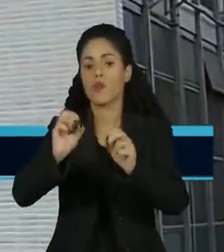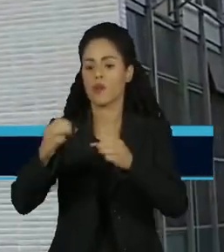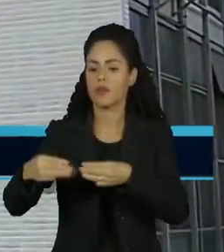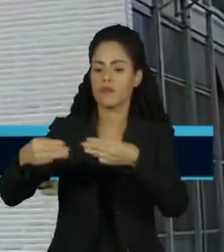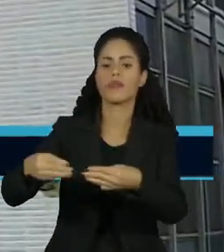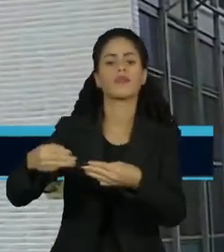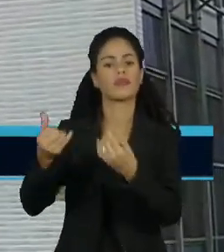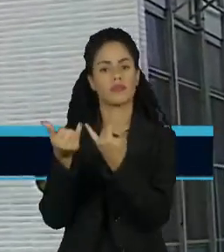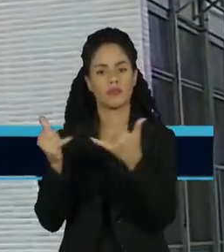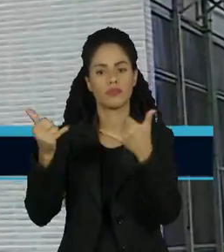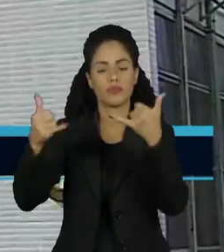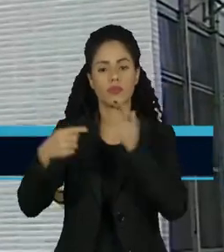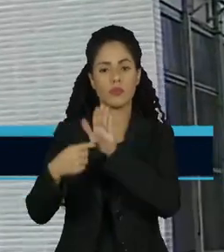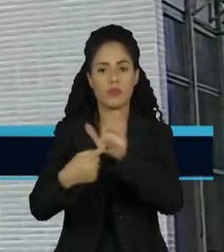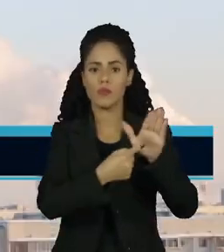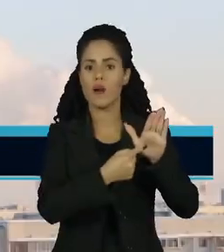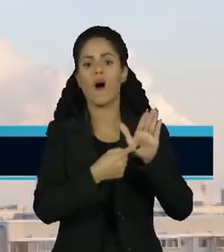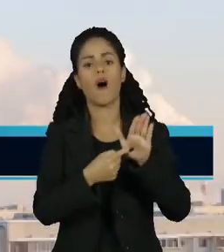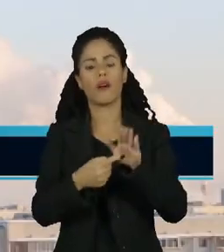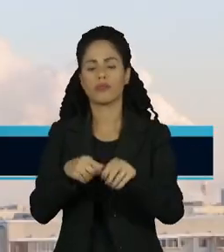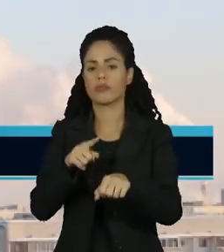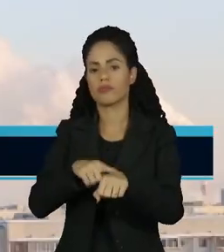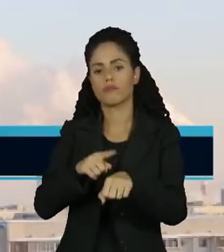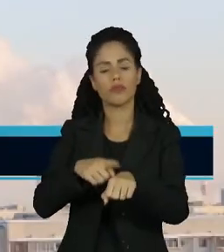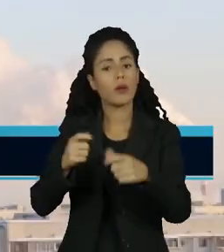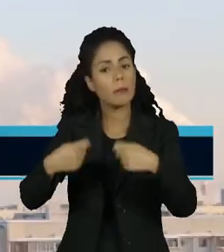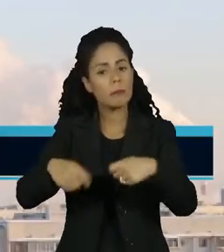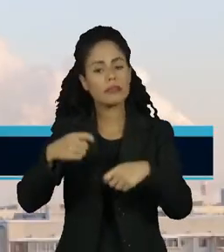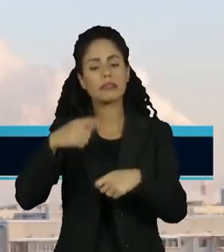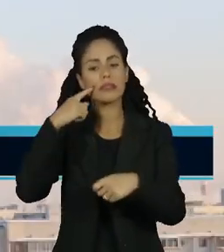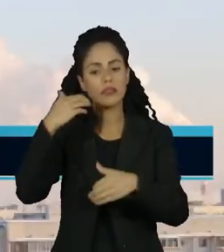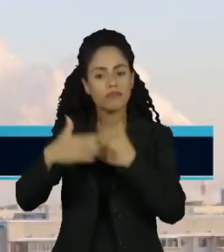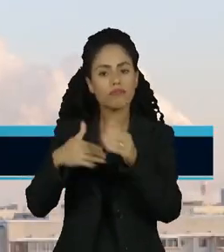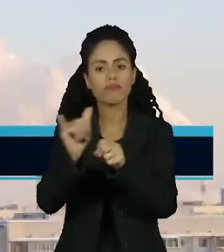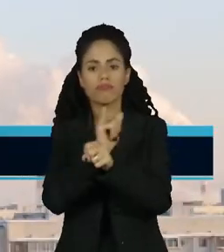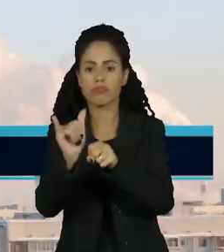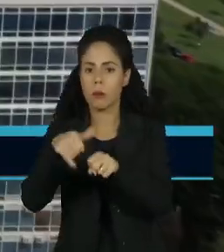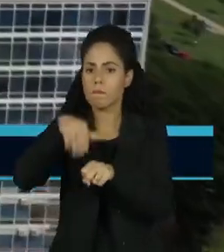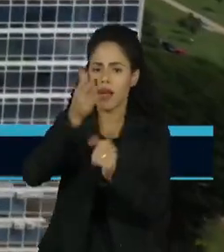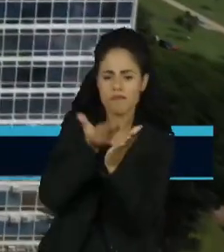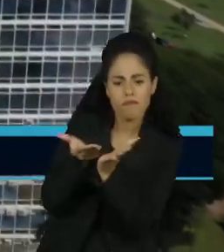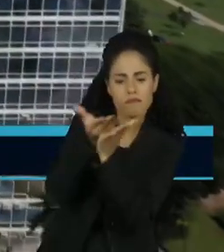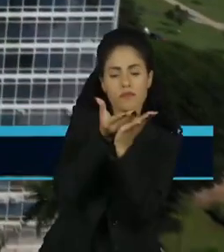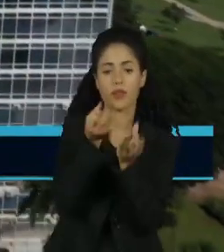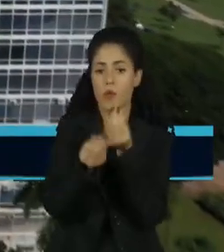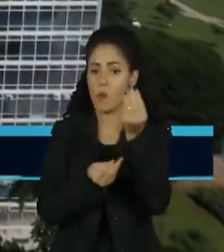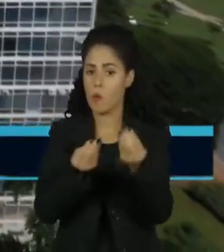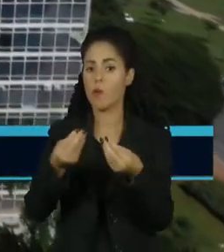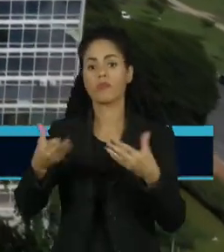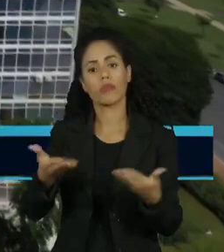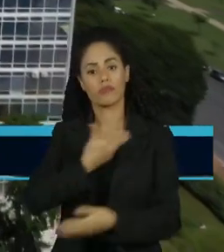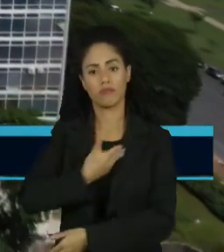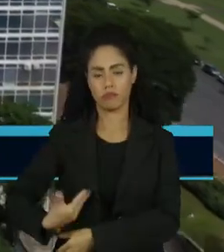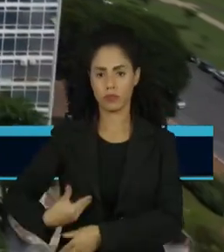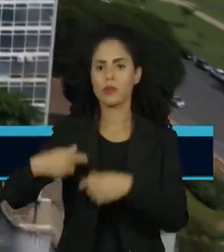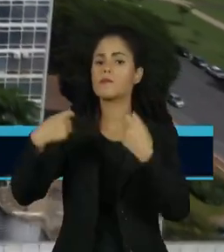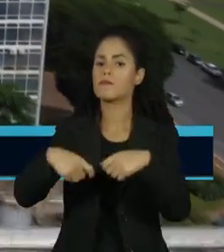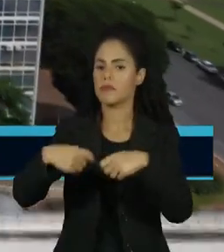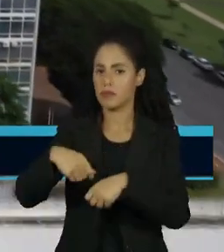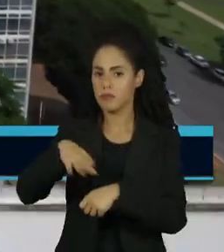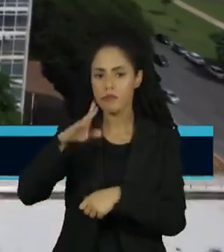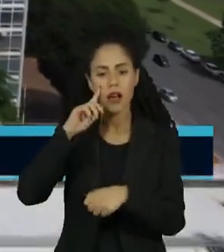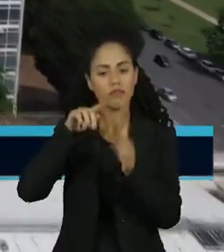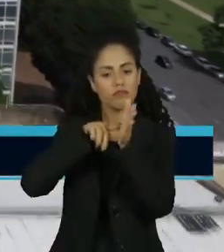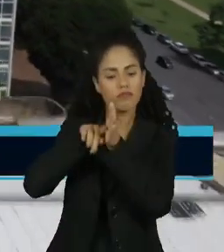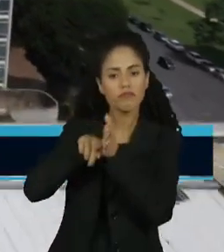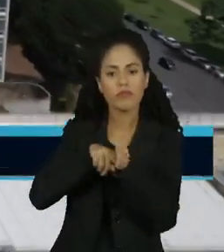de Minas e Energia afirma que ainda é cedo para abandonar as usinas termoelétricas. Segundo o governo, elas ainda são necessárias para